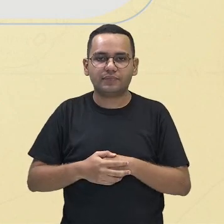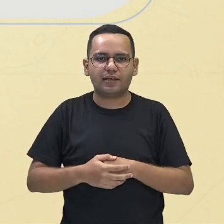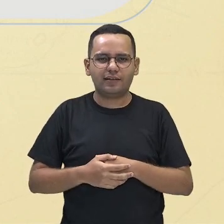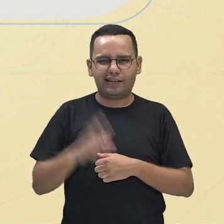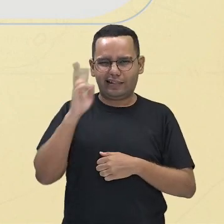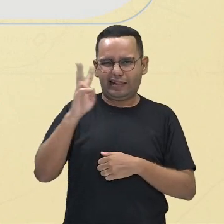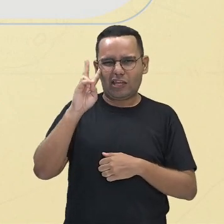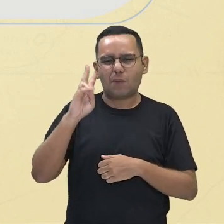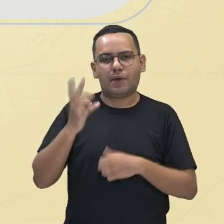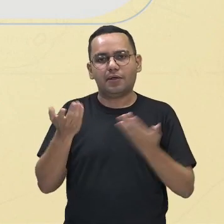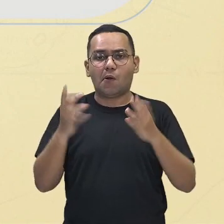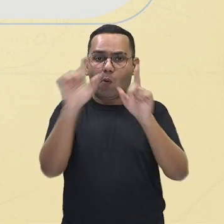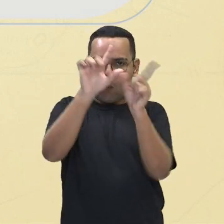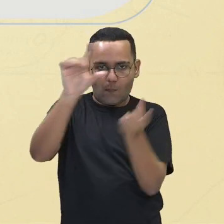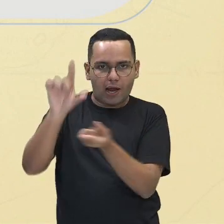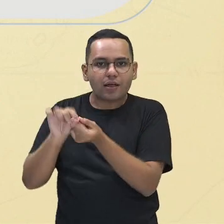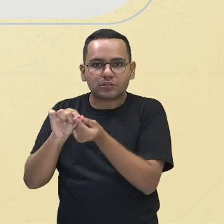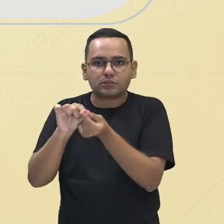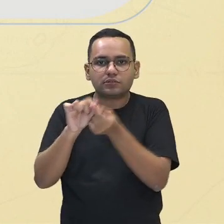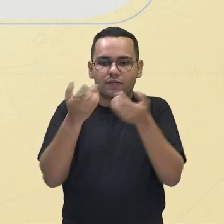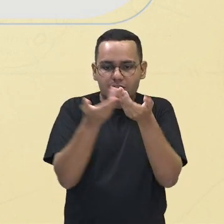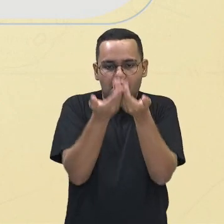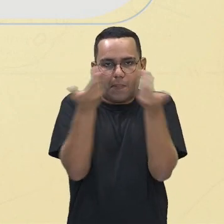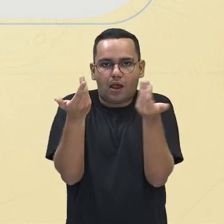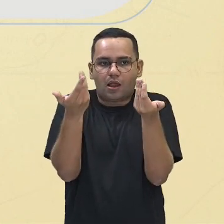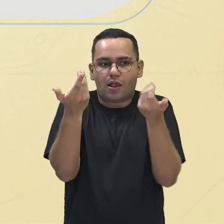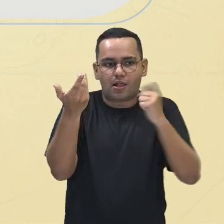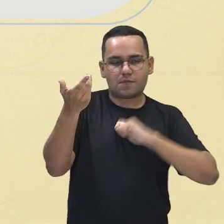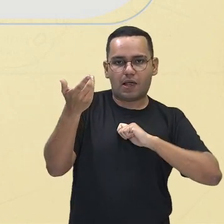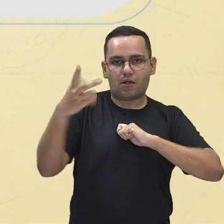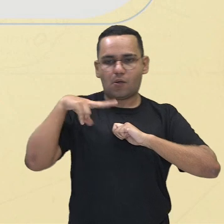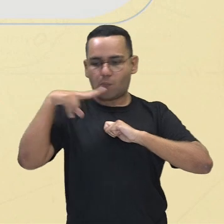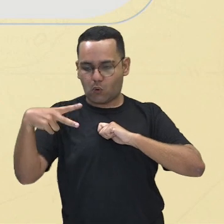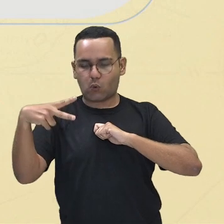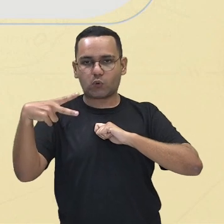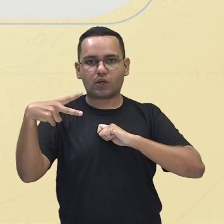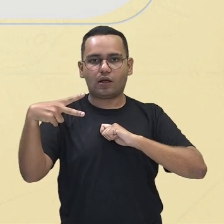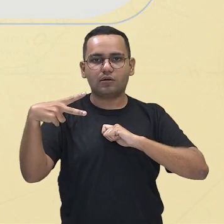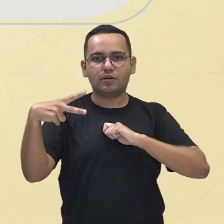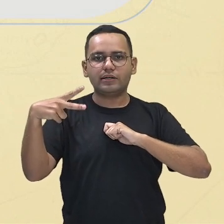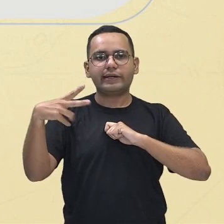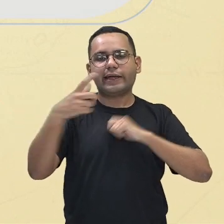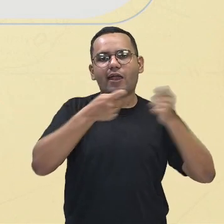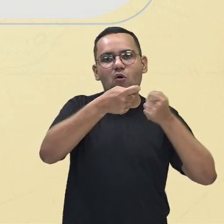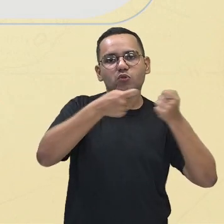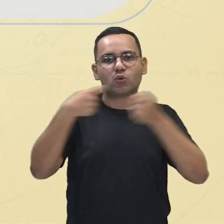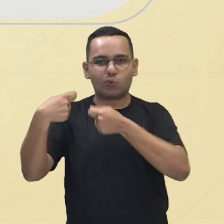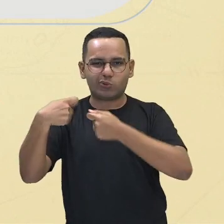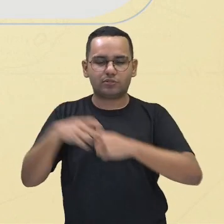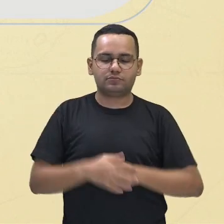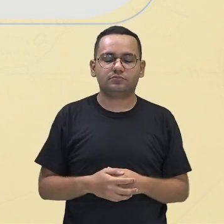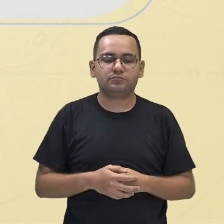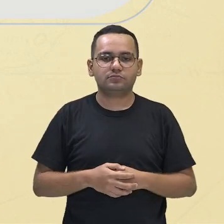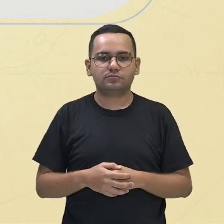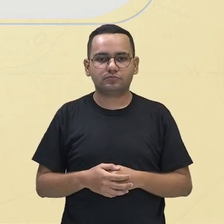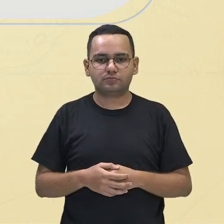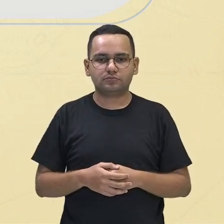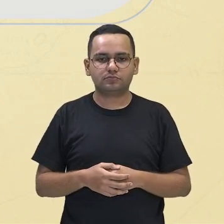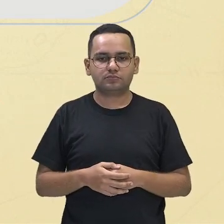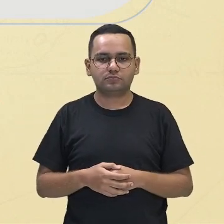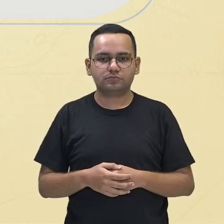e a Espanha sob a posse do território recém-encontrado, que era justamente o Novo Mundo. A solução: